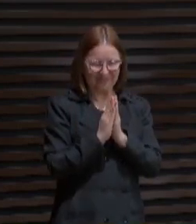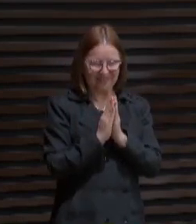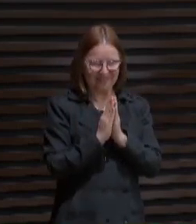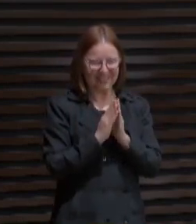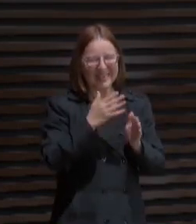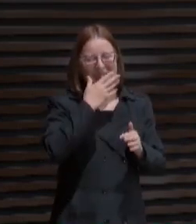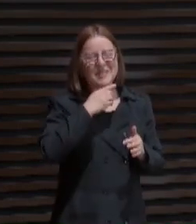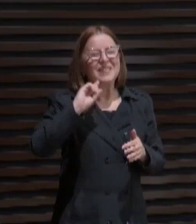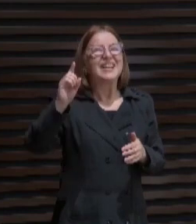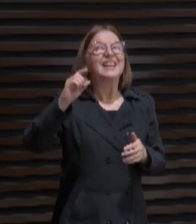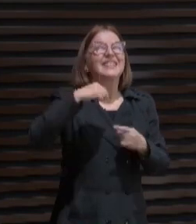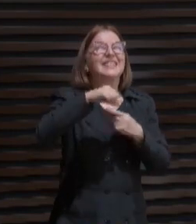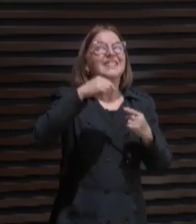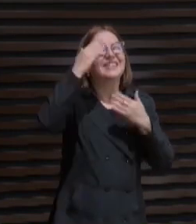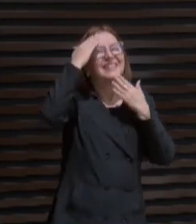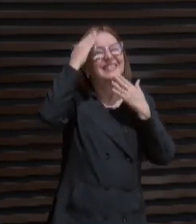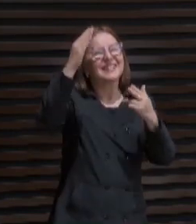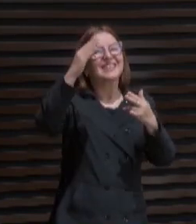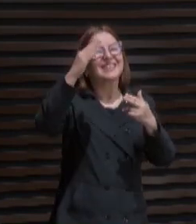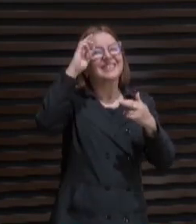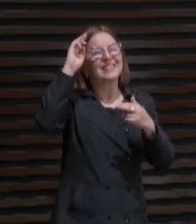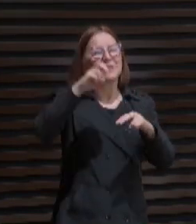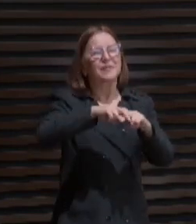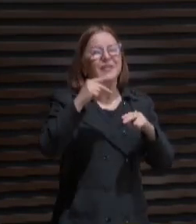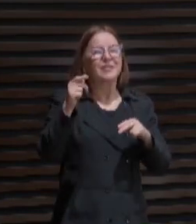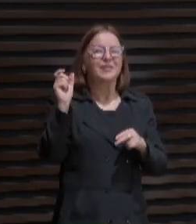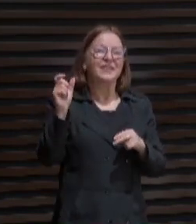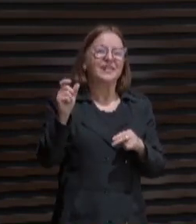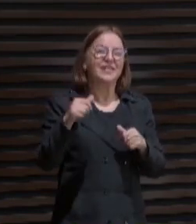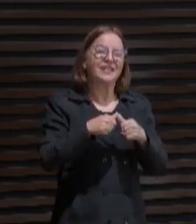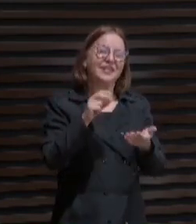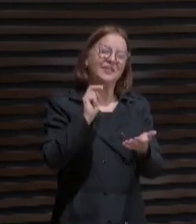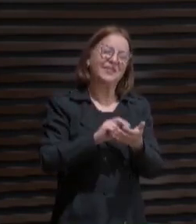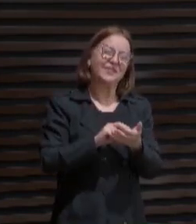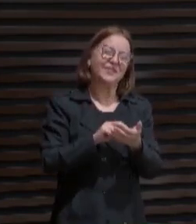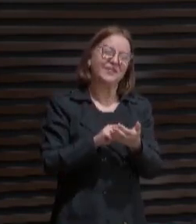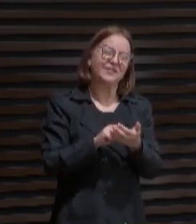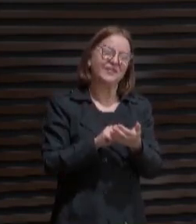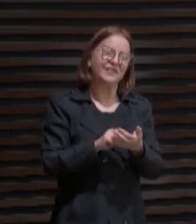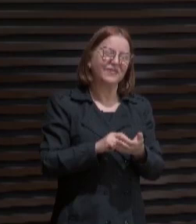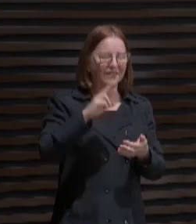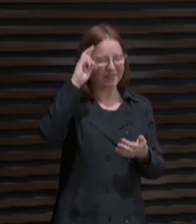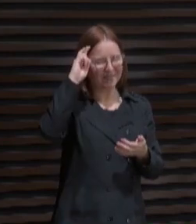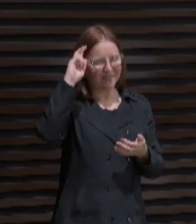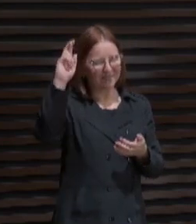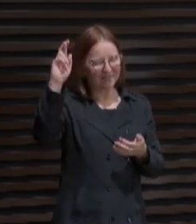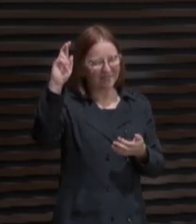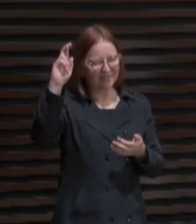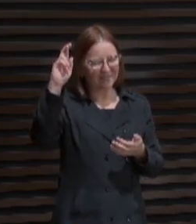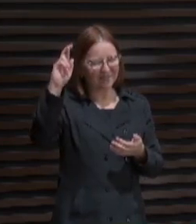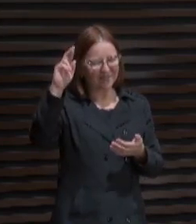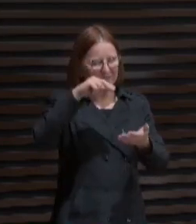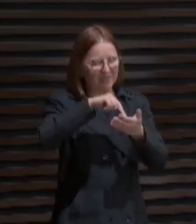Pai Santo, obrigado, Senhor, pela Tua palavra nessa manhã, Senhor. Que o Senhor tenha edificado cada um